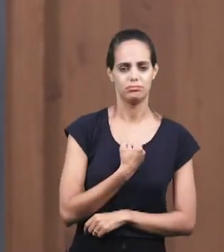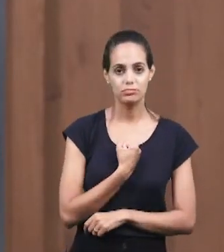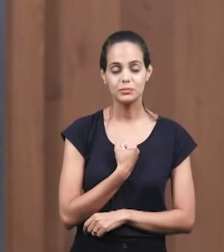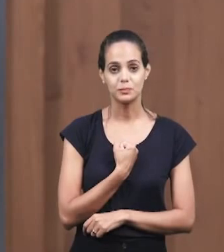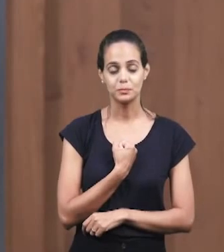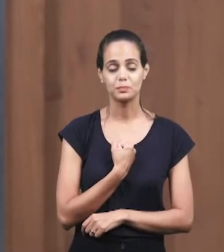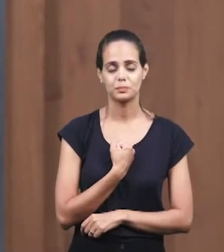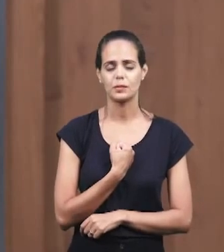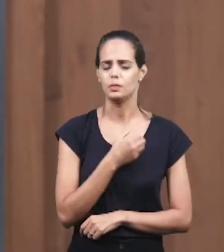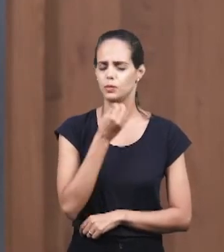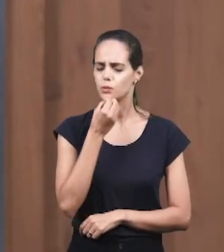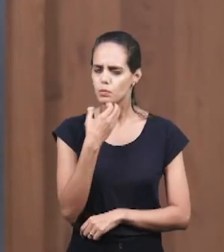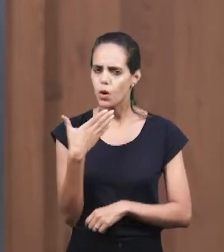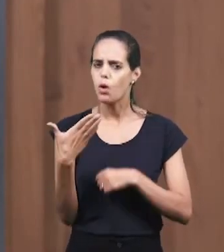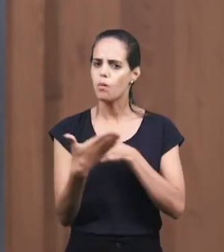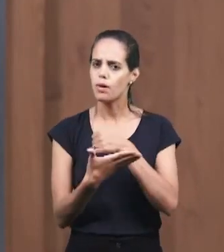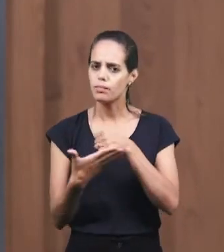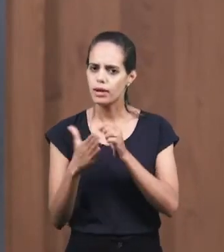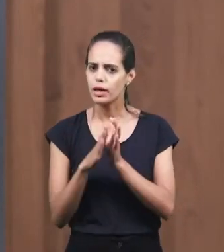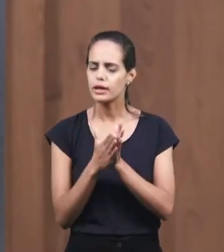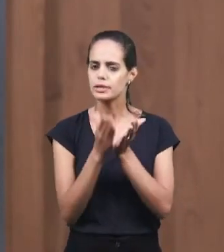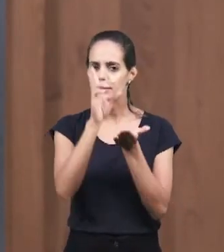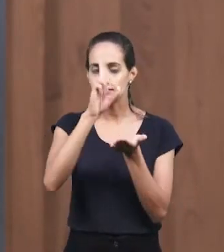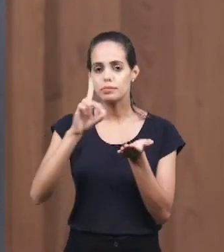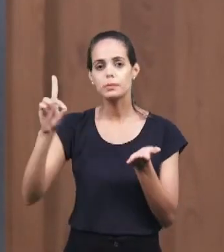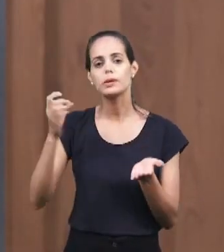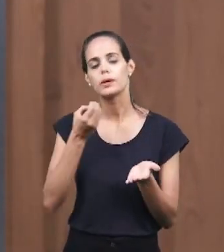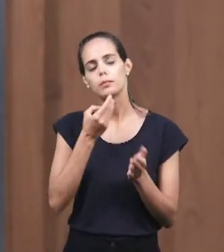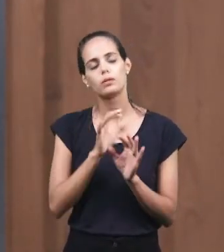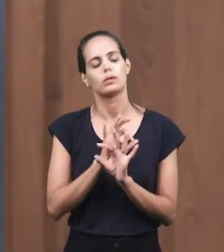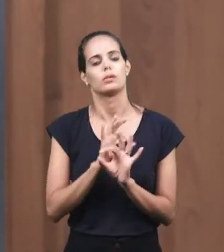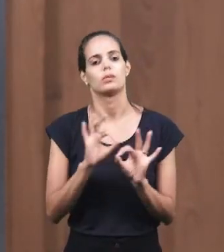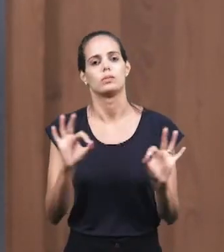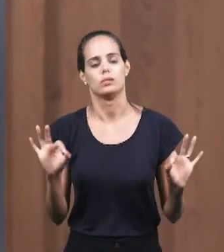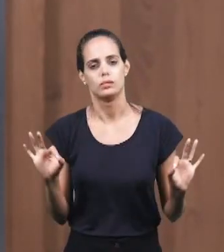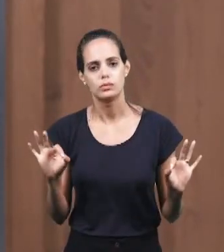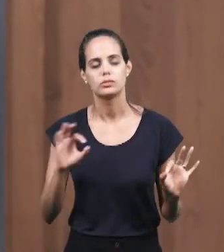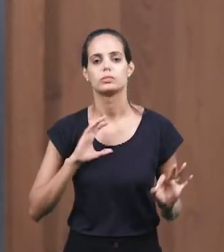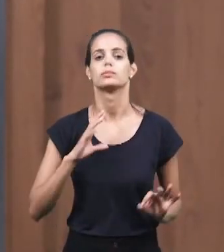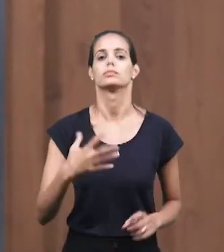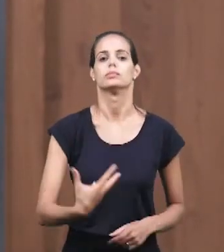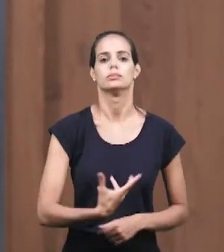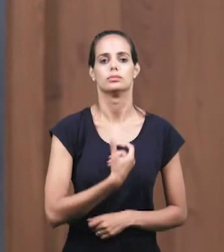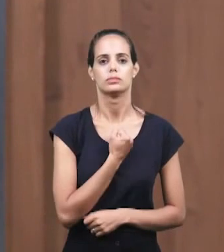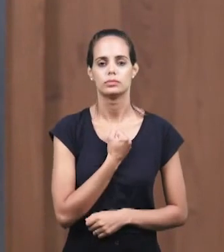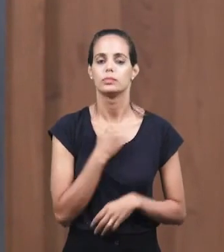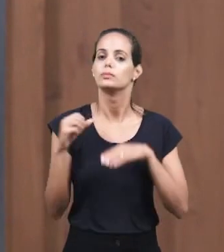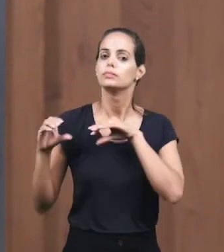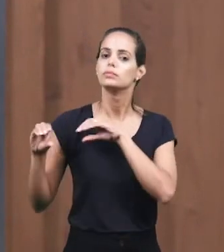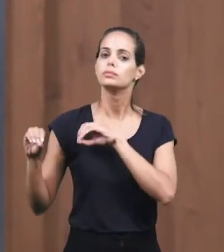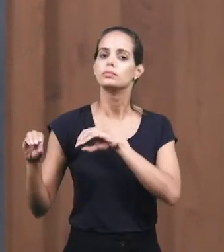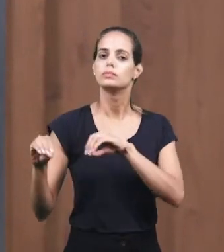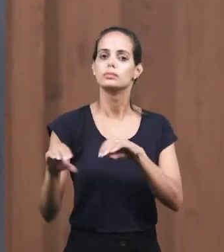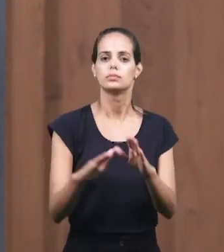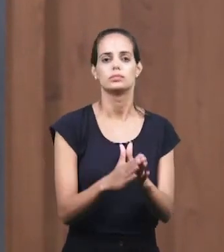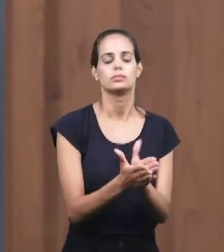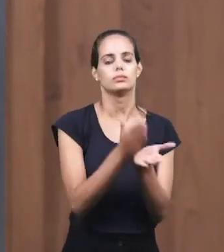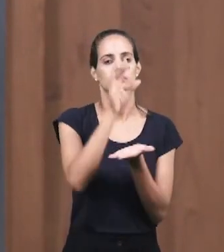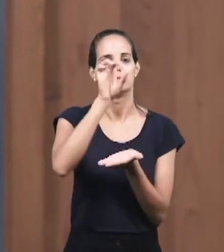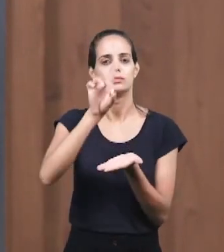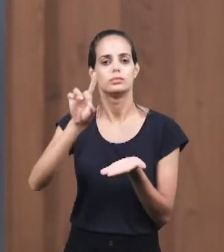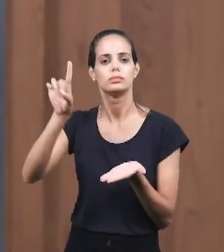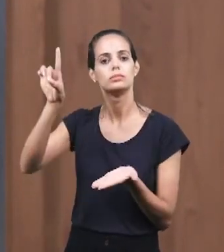numa fundamentação bíblica relacionada à questão da salvação, do ensino bíblico